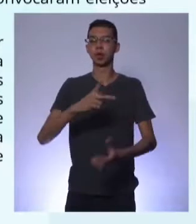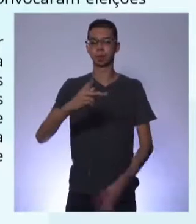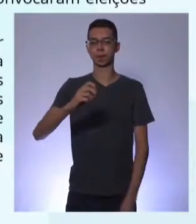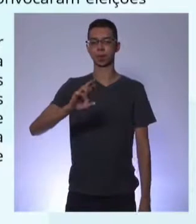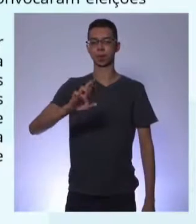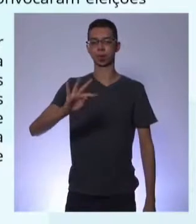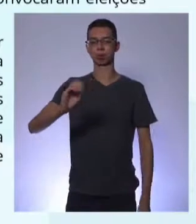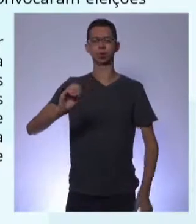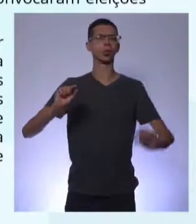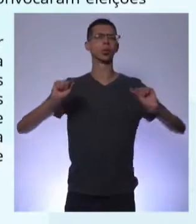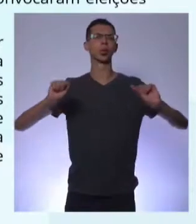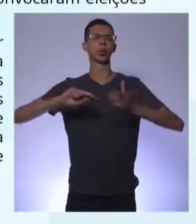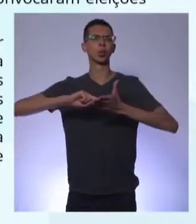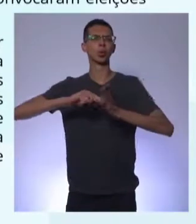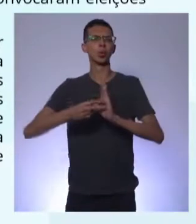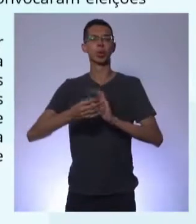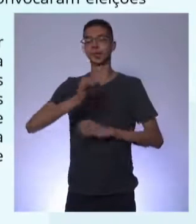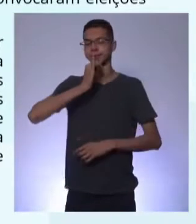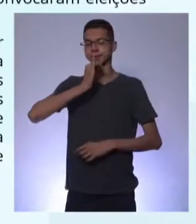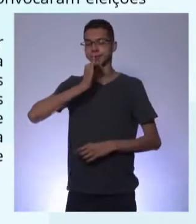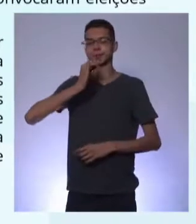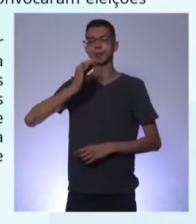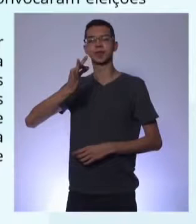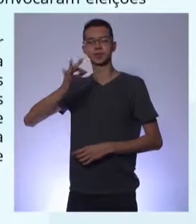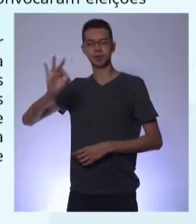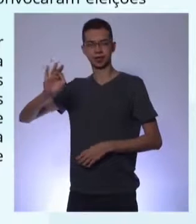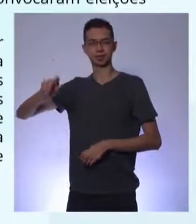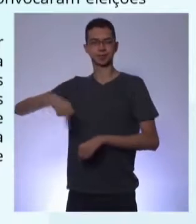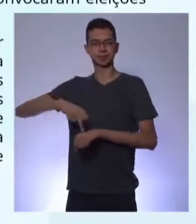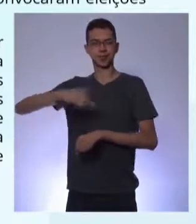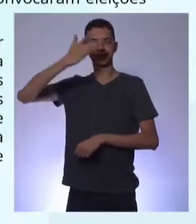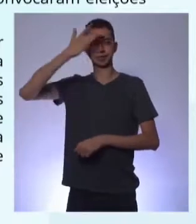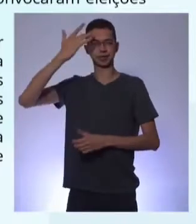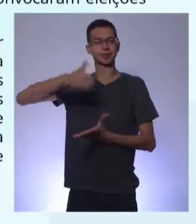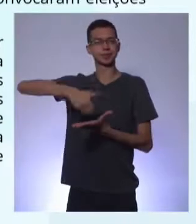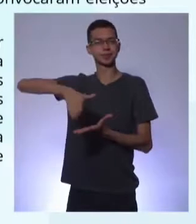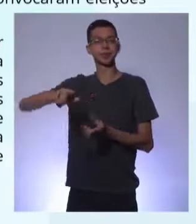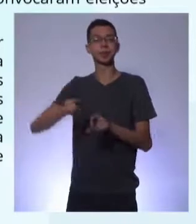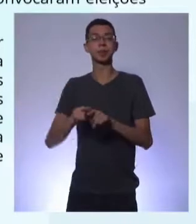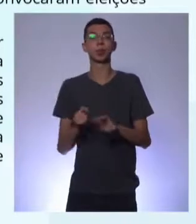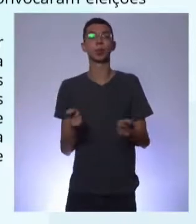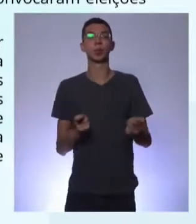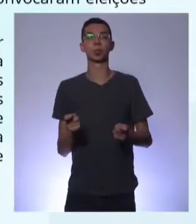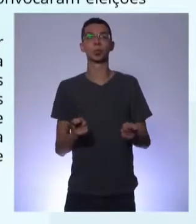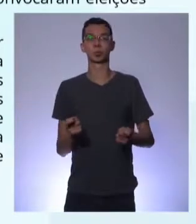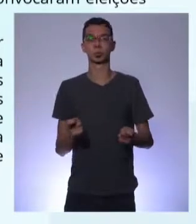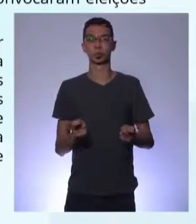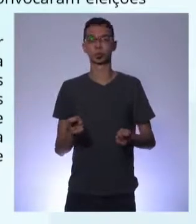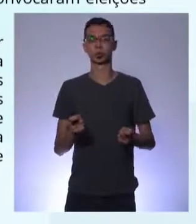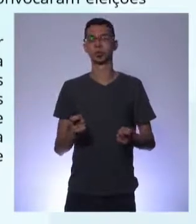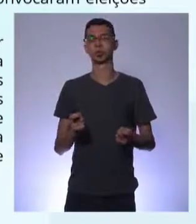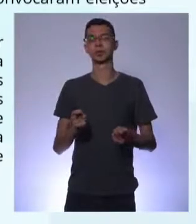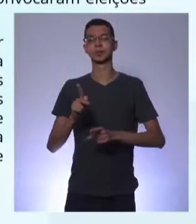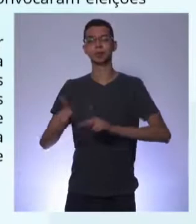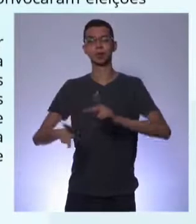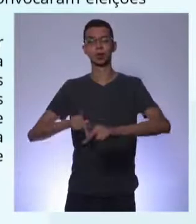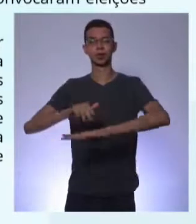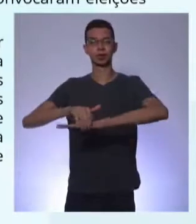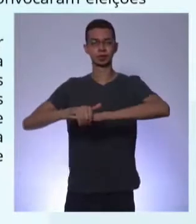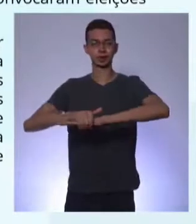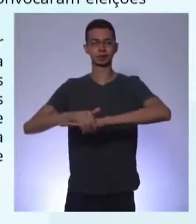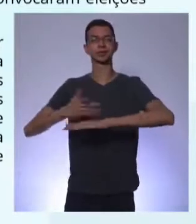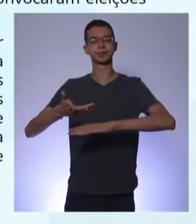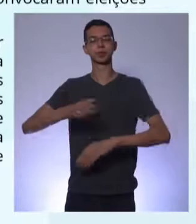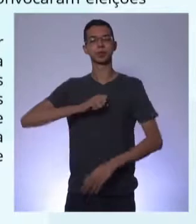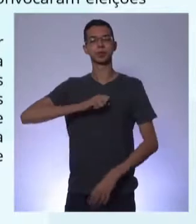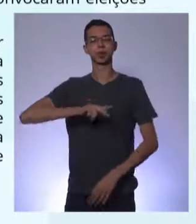do Porto? Com a expulsão dos franceses e o controle inglês da política portuguesa, Portugal enfrentou uma crise econômica